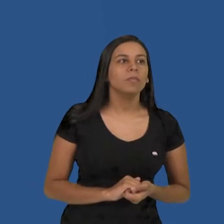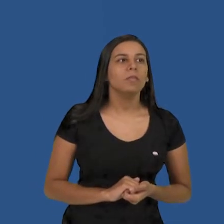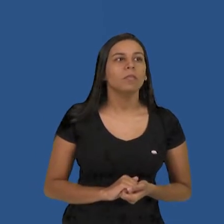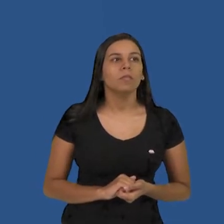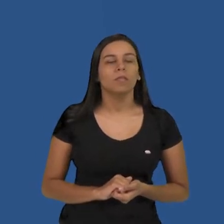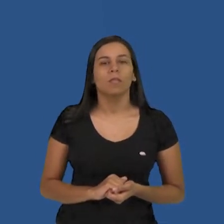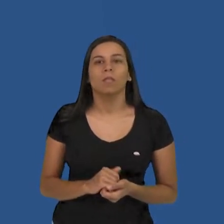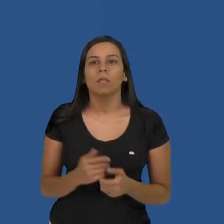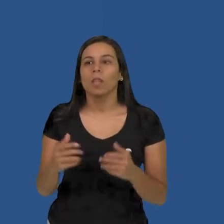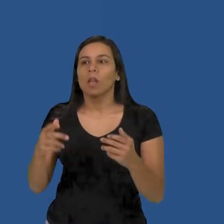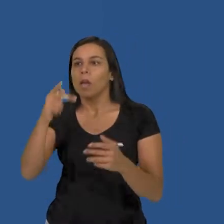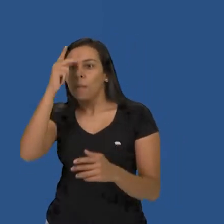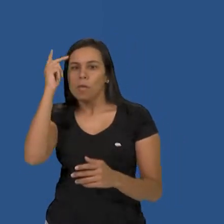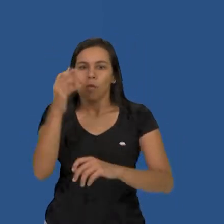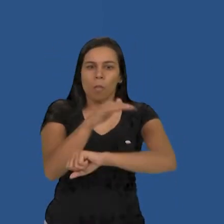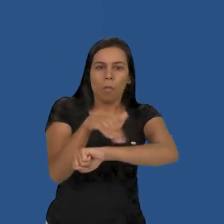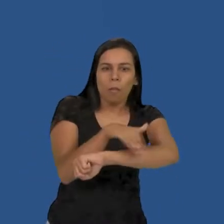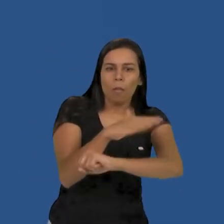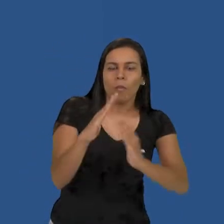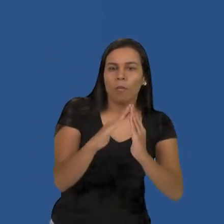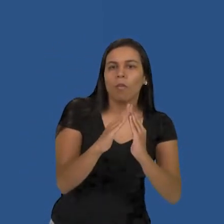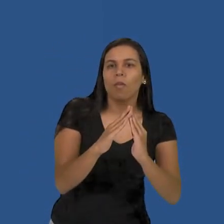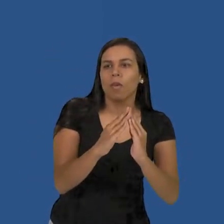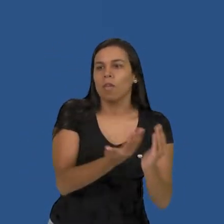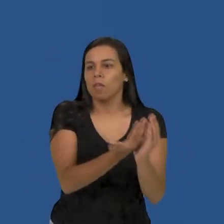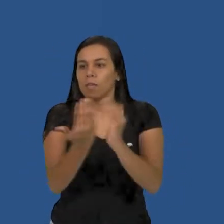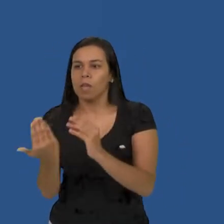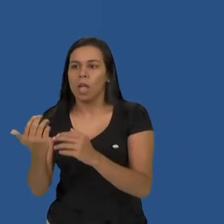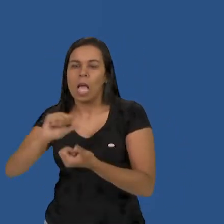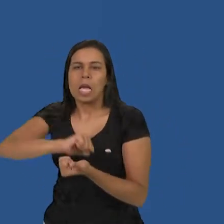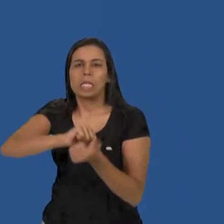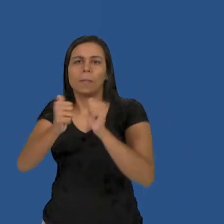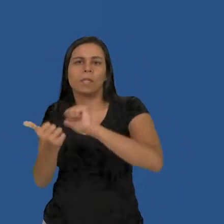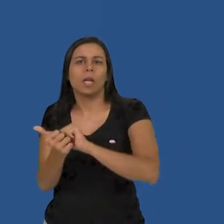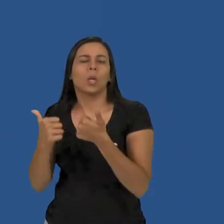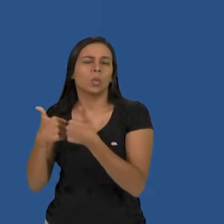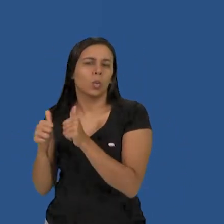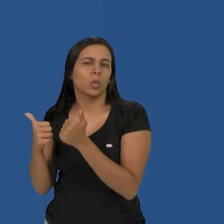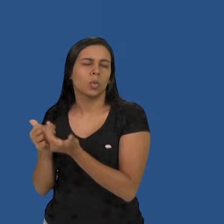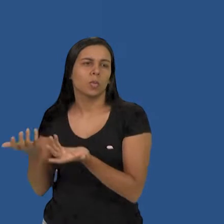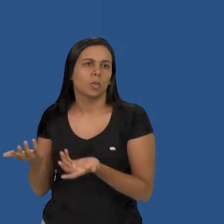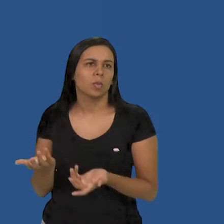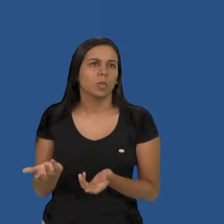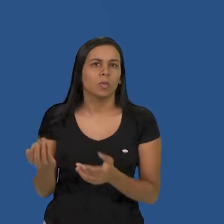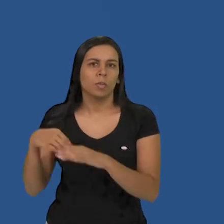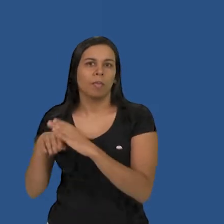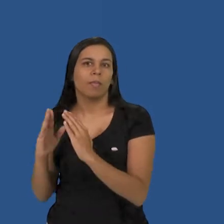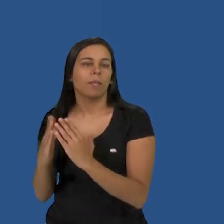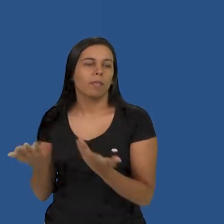que foram, que foram adaptados. Tem a palavra 2 mil lá, né? E aí, o que é que vocês marcariam?